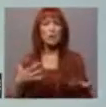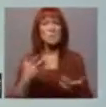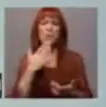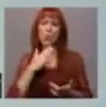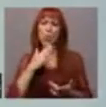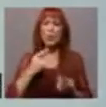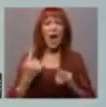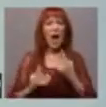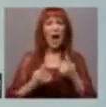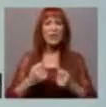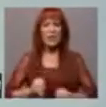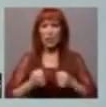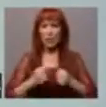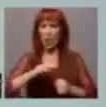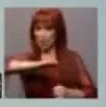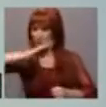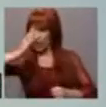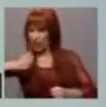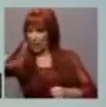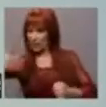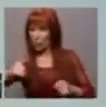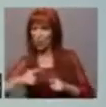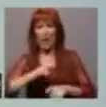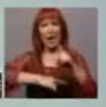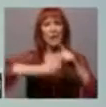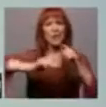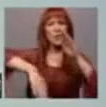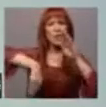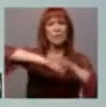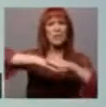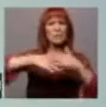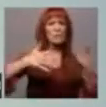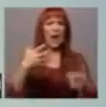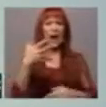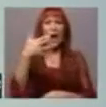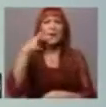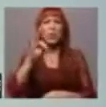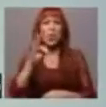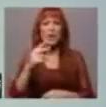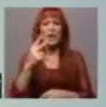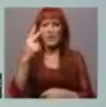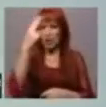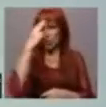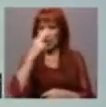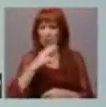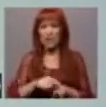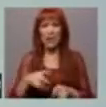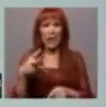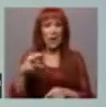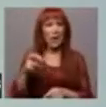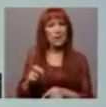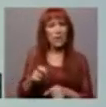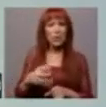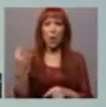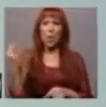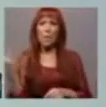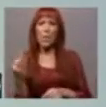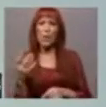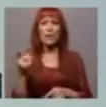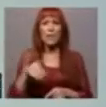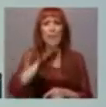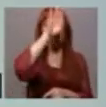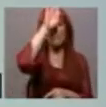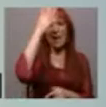moderado, temporariamente forte nas terras altas. A temperatura máxima a atingir 14 graus em Viana do Castelo, 13 graus para o Porto e para